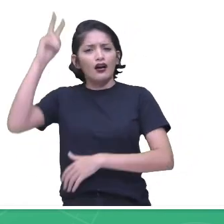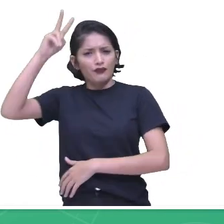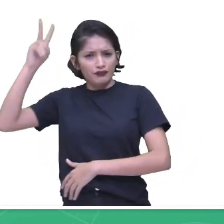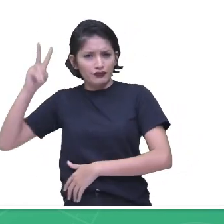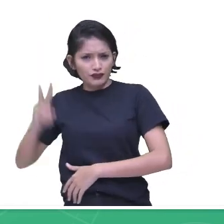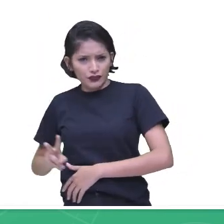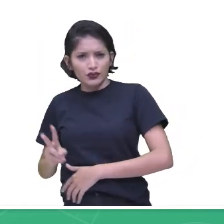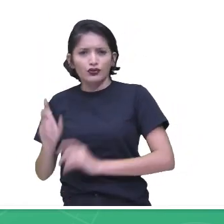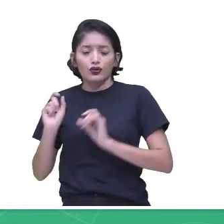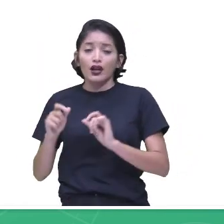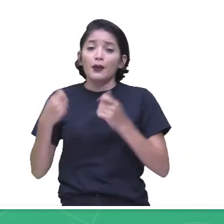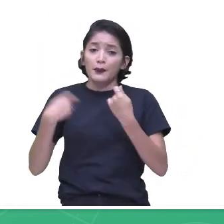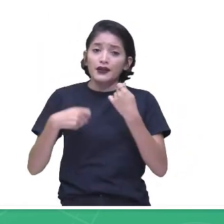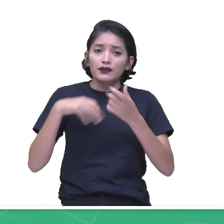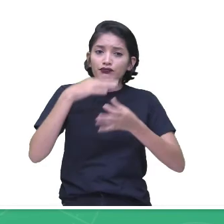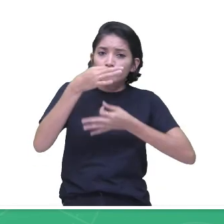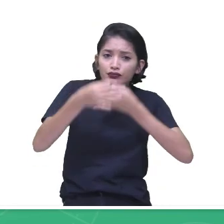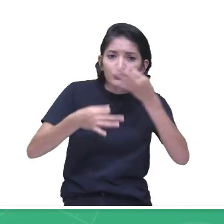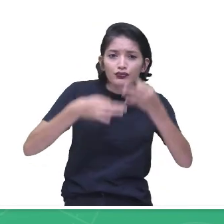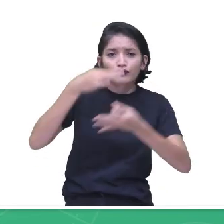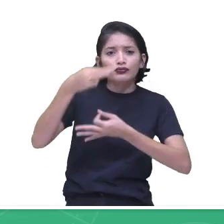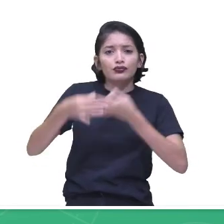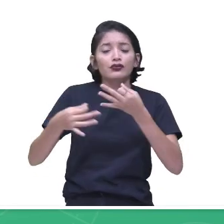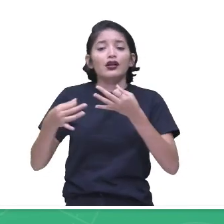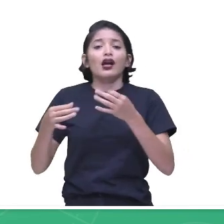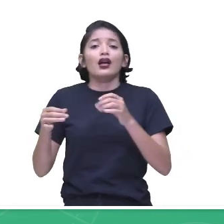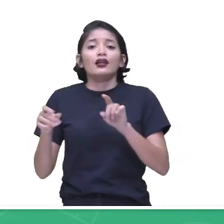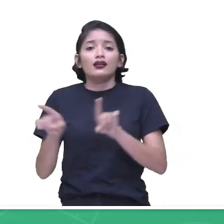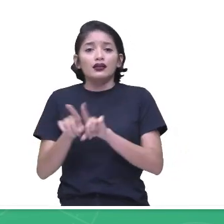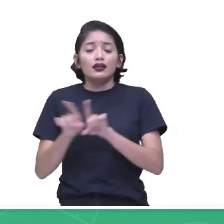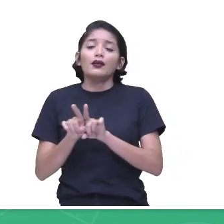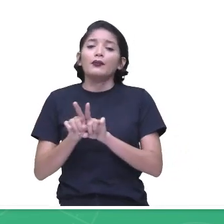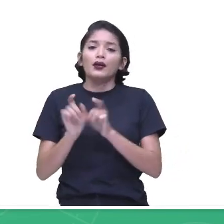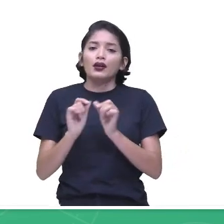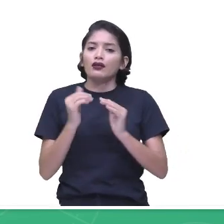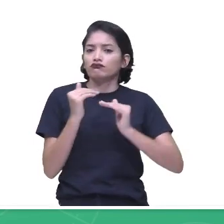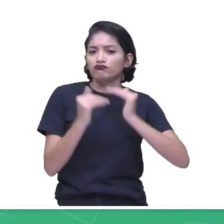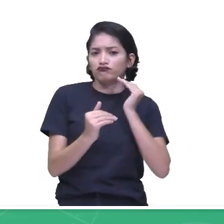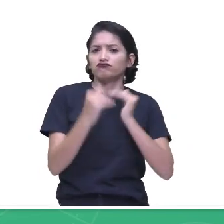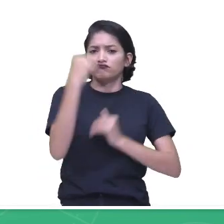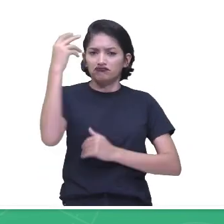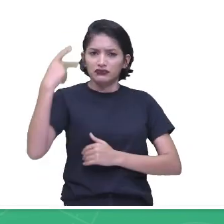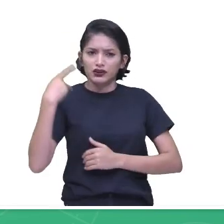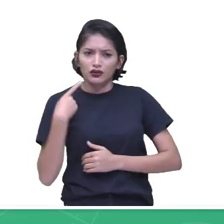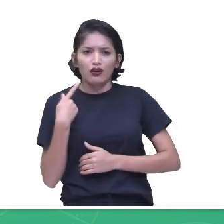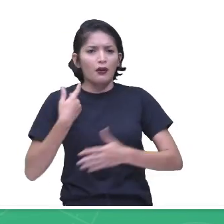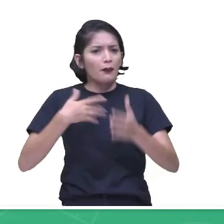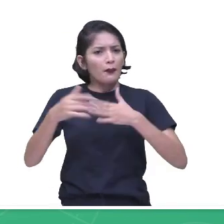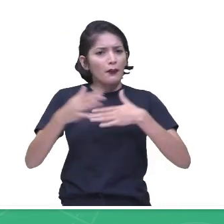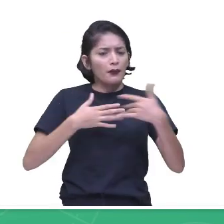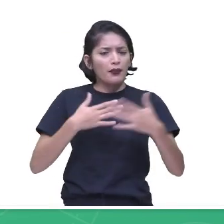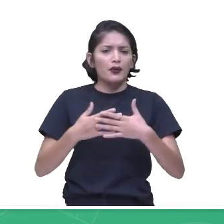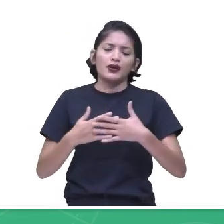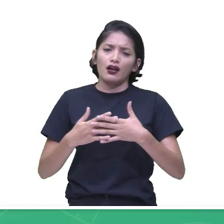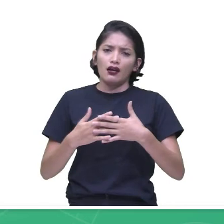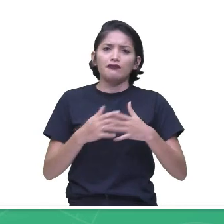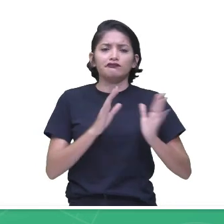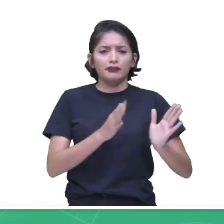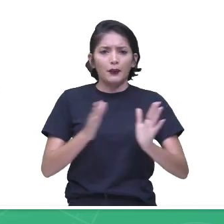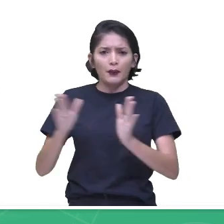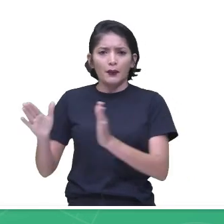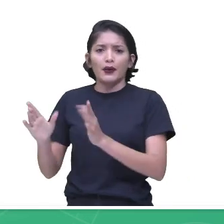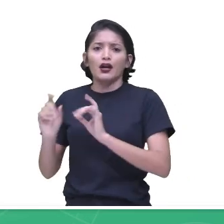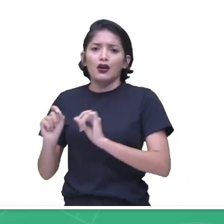ser criticada, pois é condenável que os políticos de qualquer época fiquem entregues